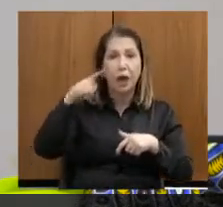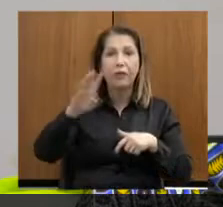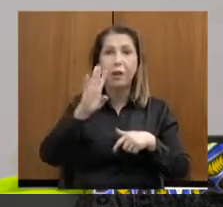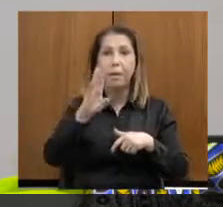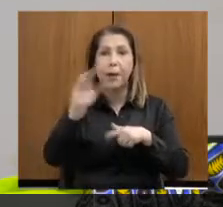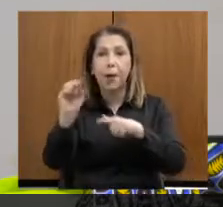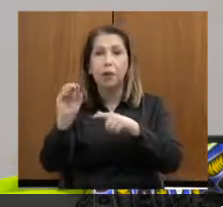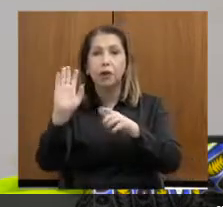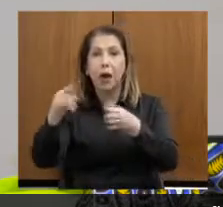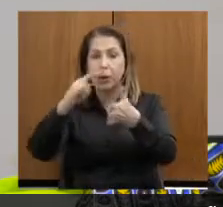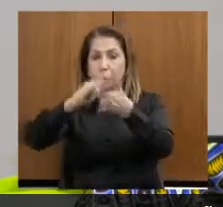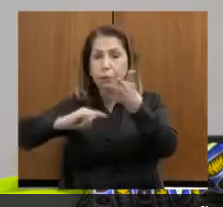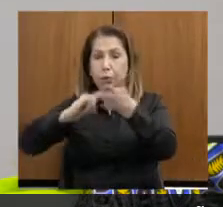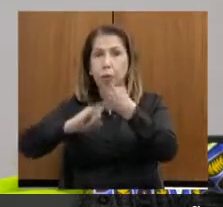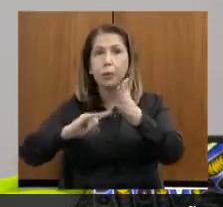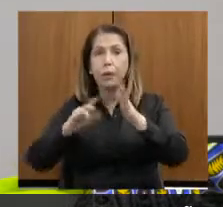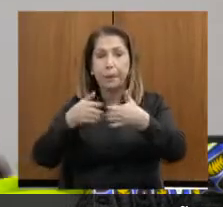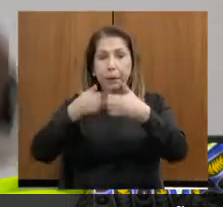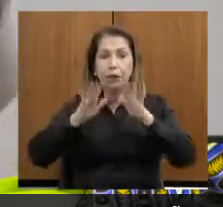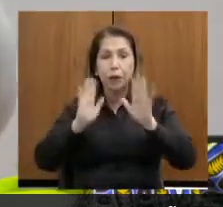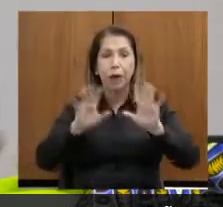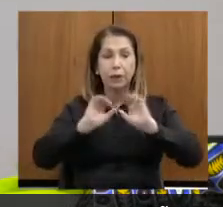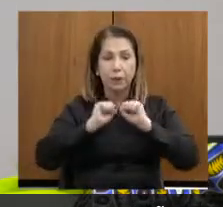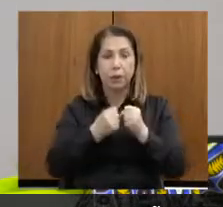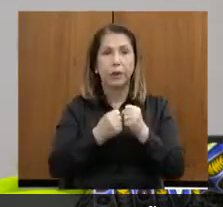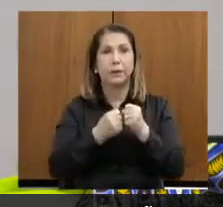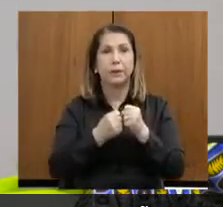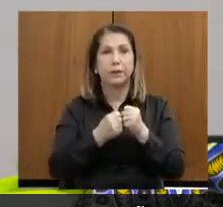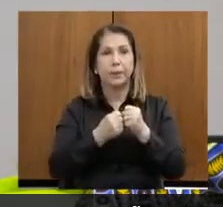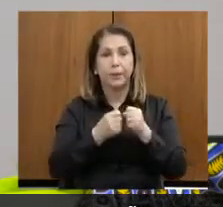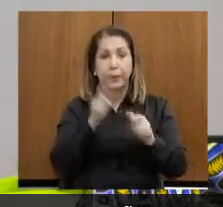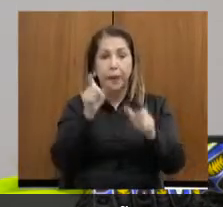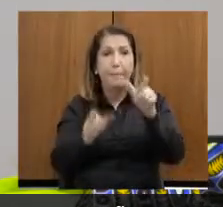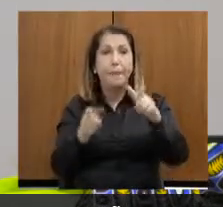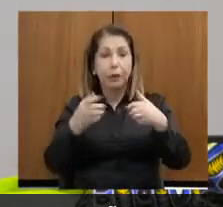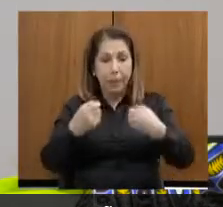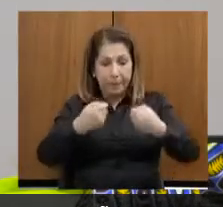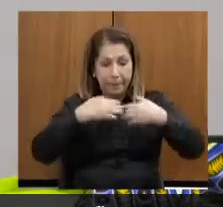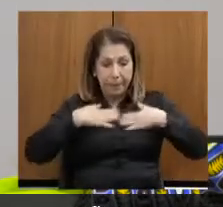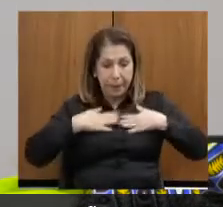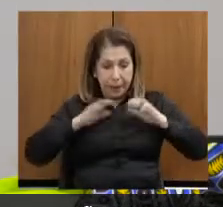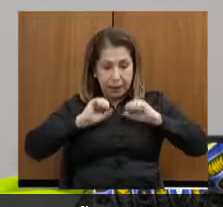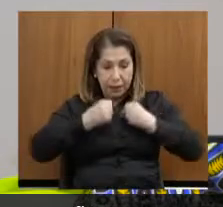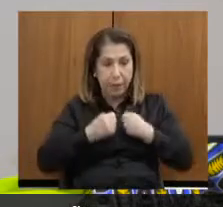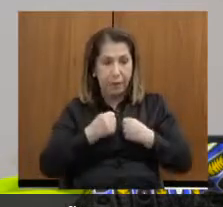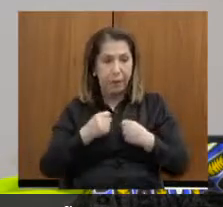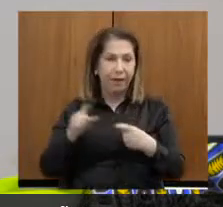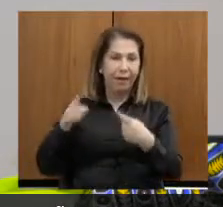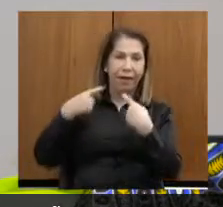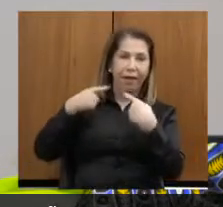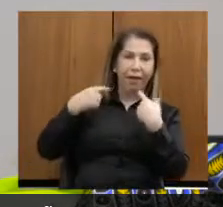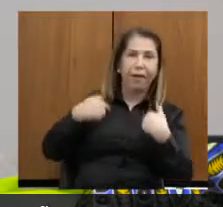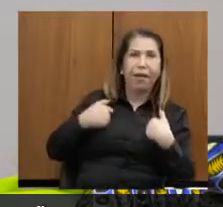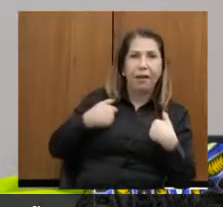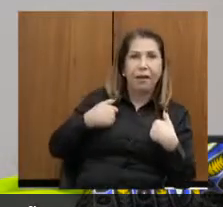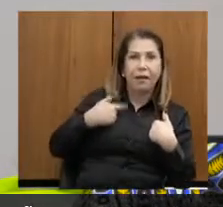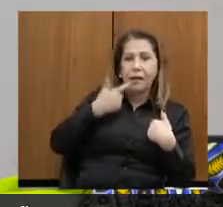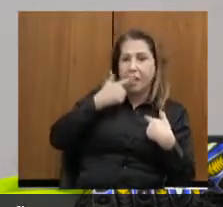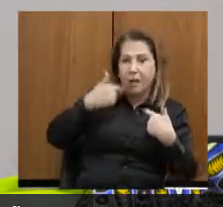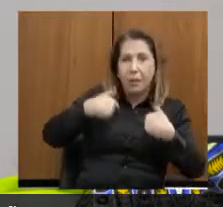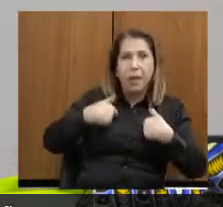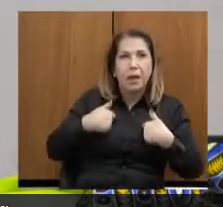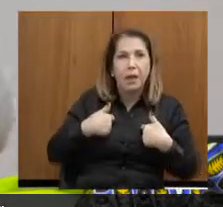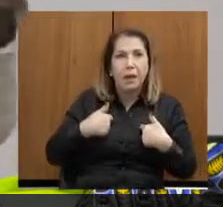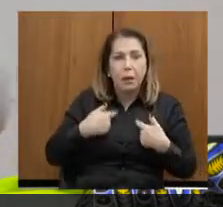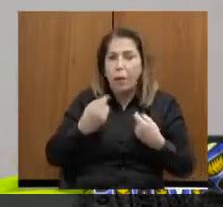de ocorrência pedir segurança e hoje essas pessoas que deveriam me dar segurança debochando da minha cara tem